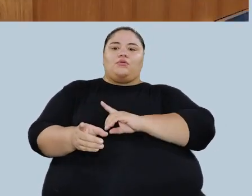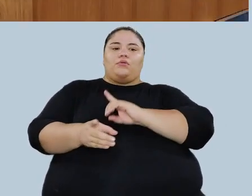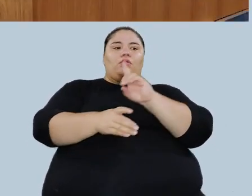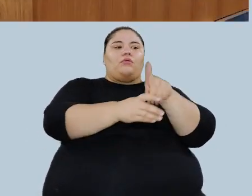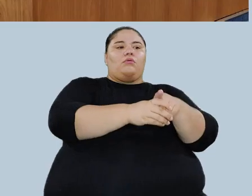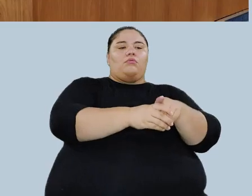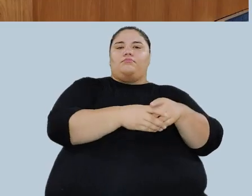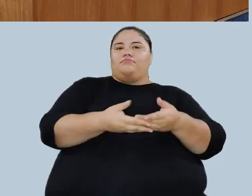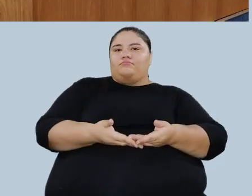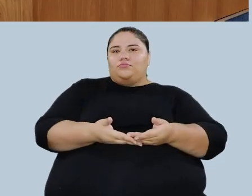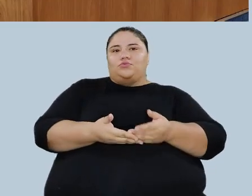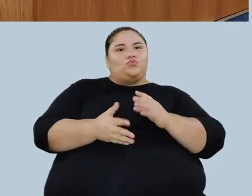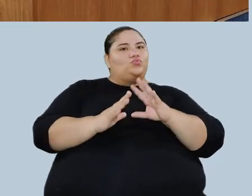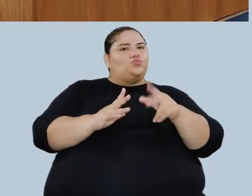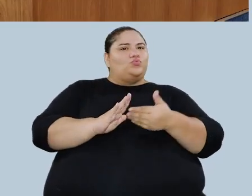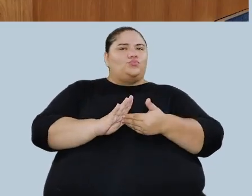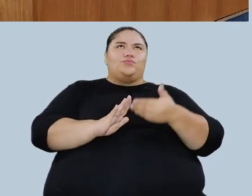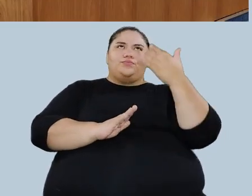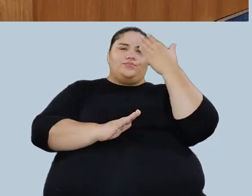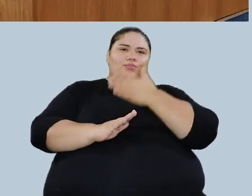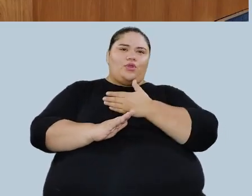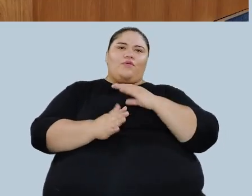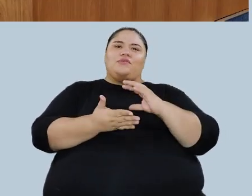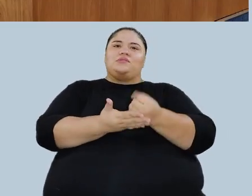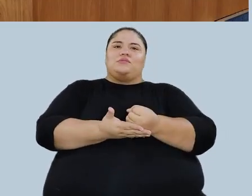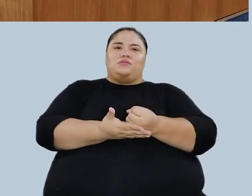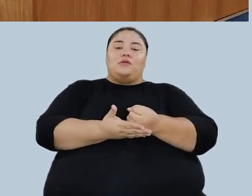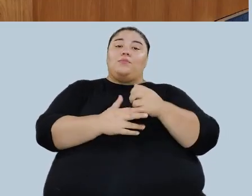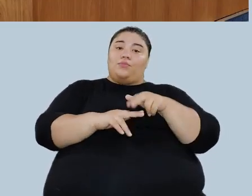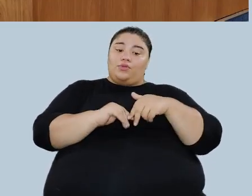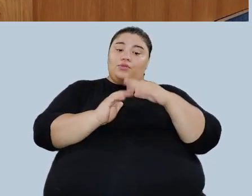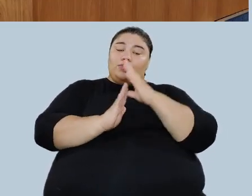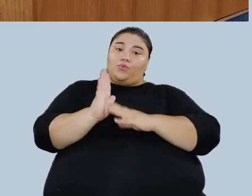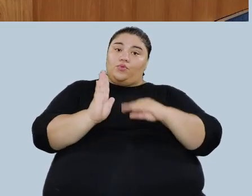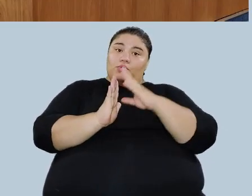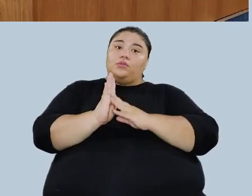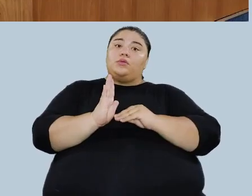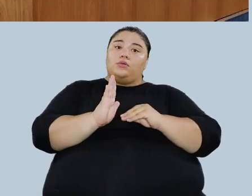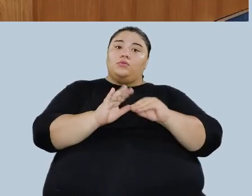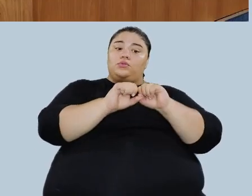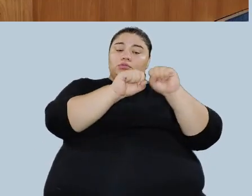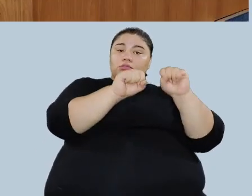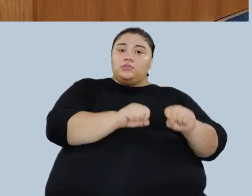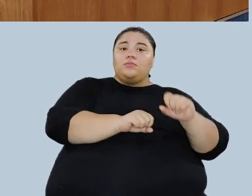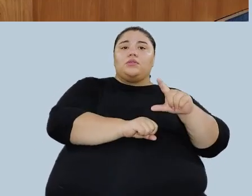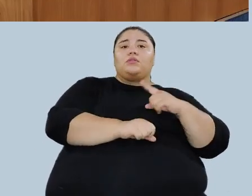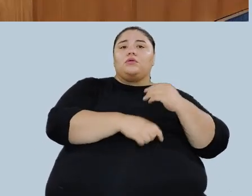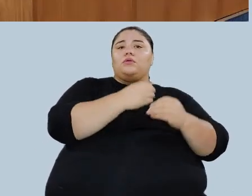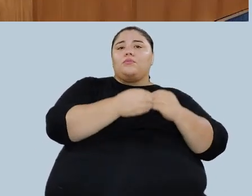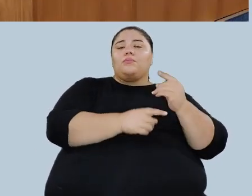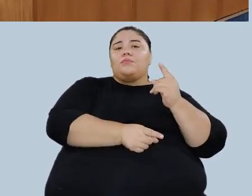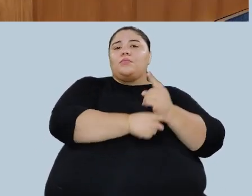e chegou na outra. Não, e está tudo registrado. Tudo registrado. Então, eu acho que por esse modelo, o algoritmo tem